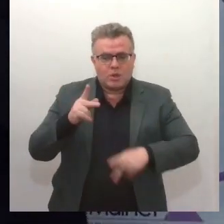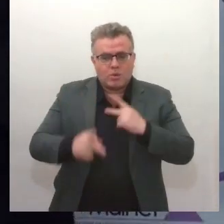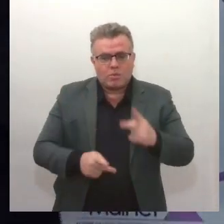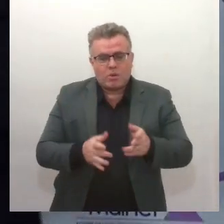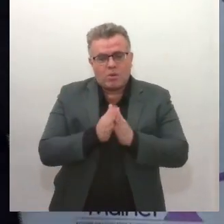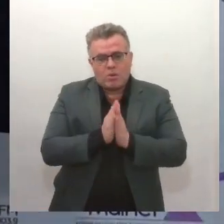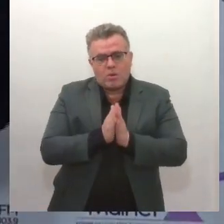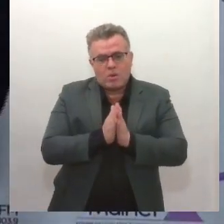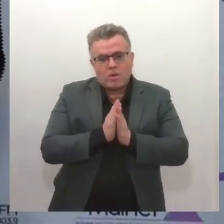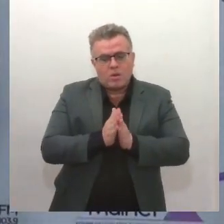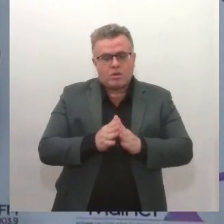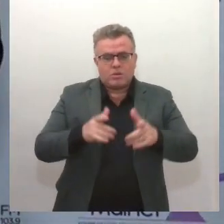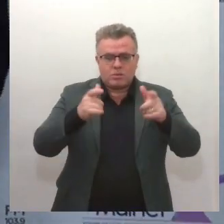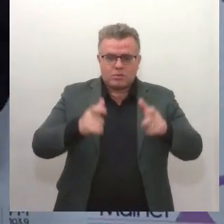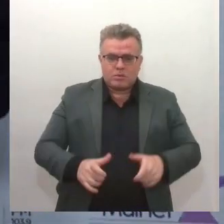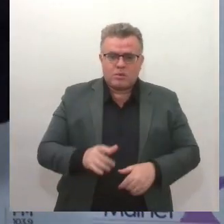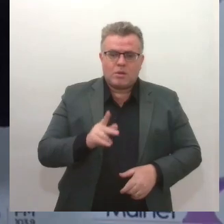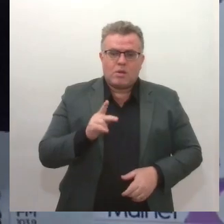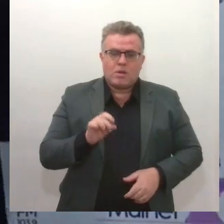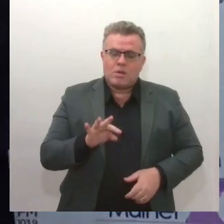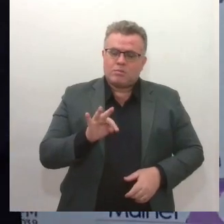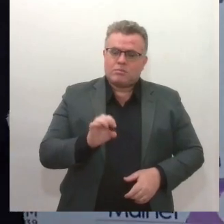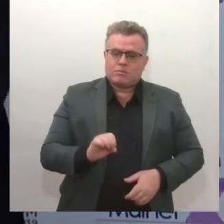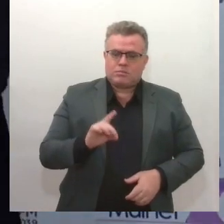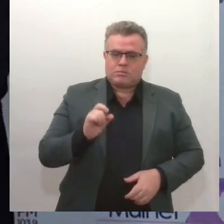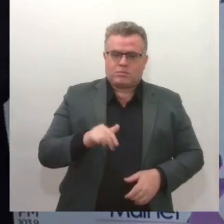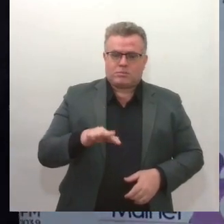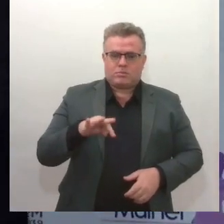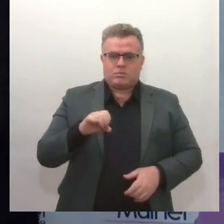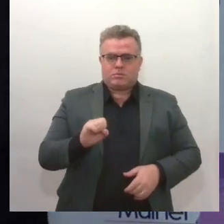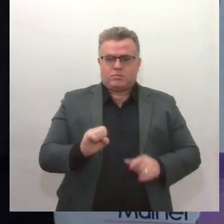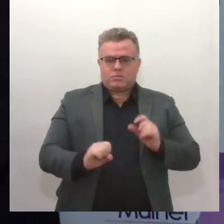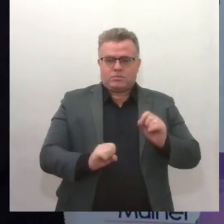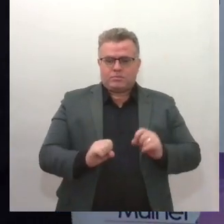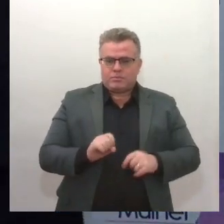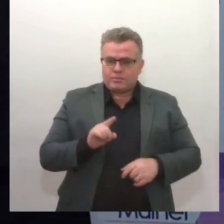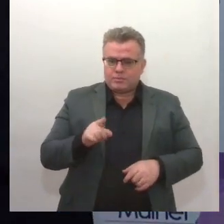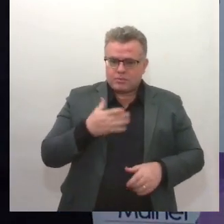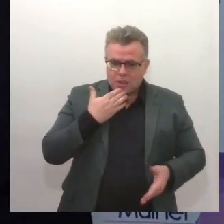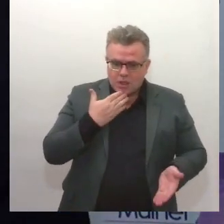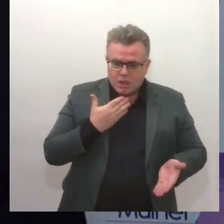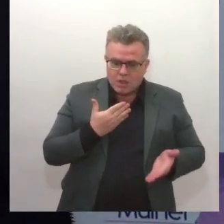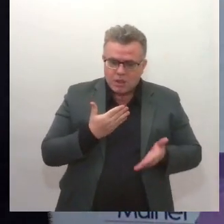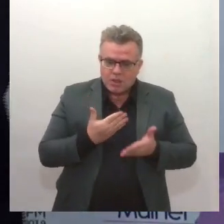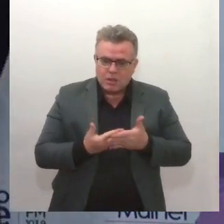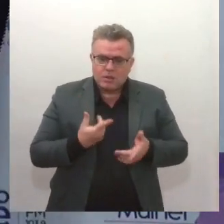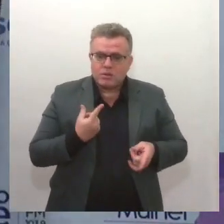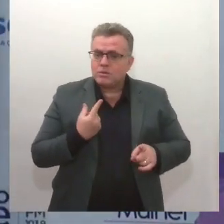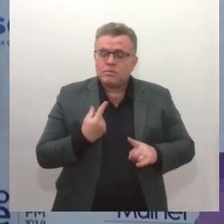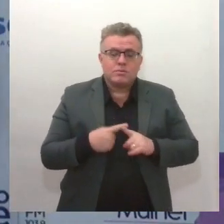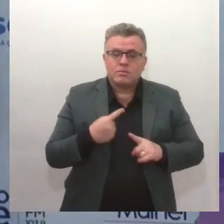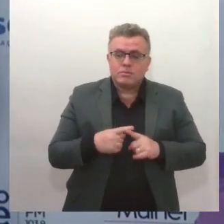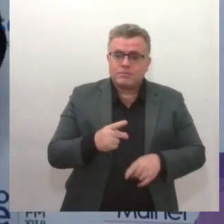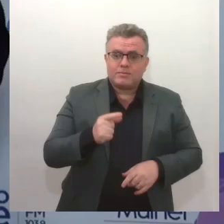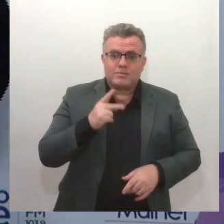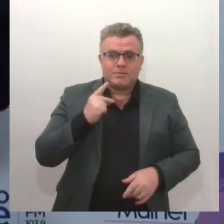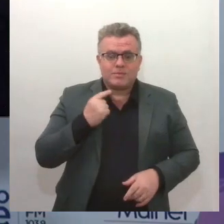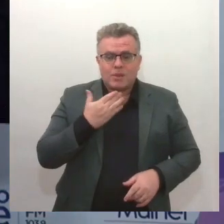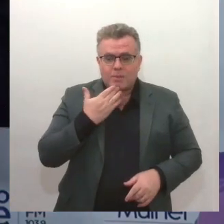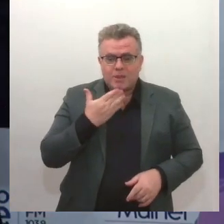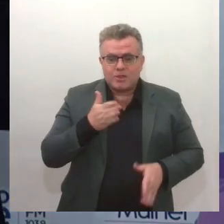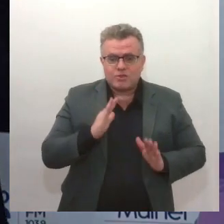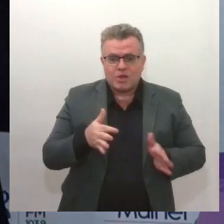que o senhor disse que ficou surpreso. Até porque era uma antiga reivindicação do senhor, mas que o governador